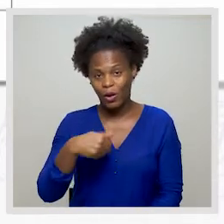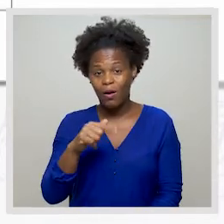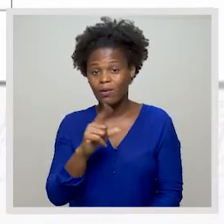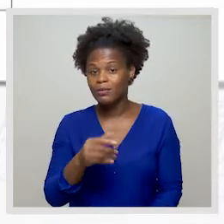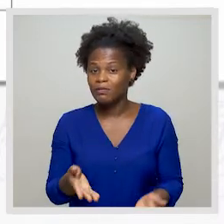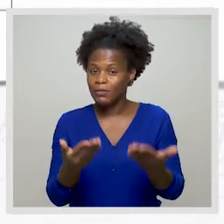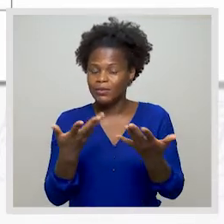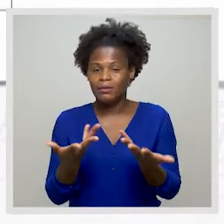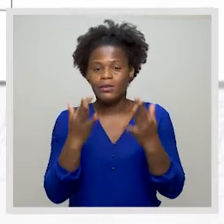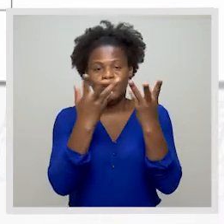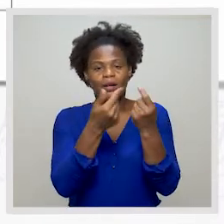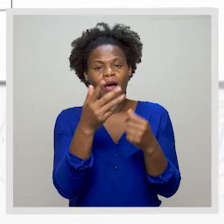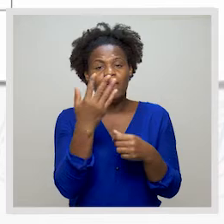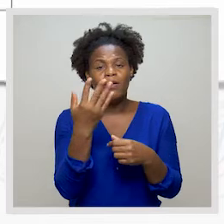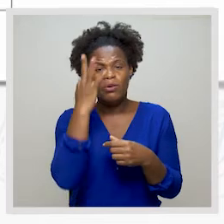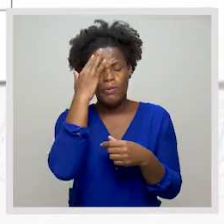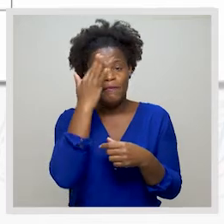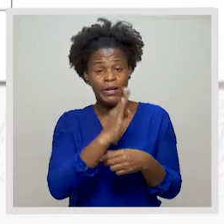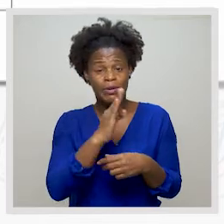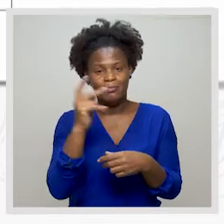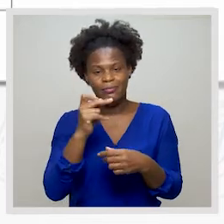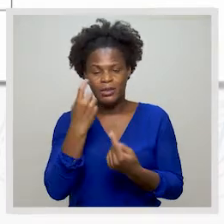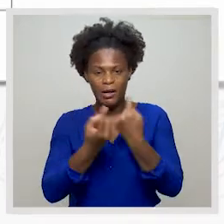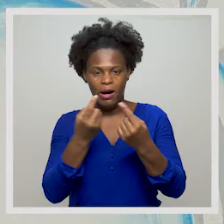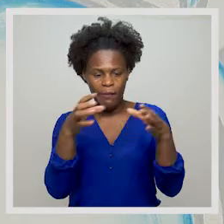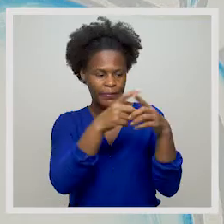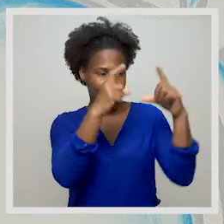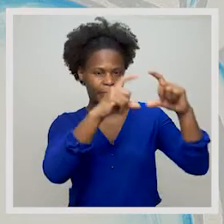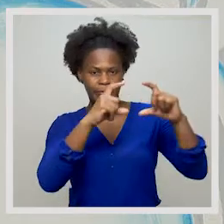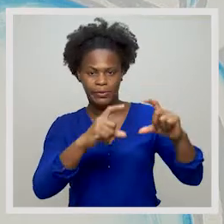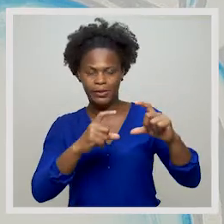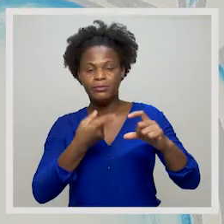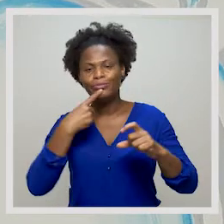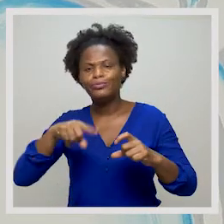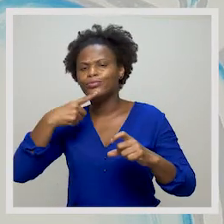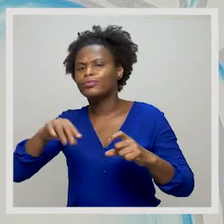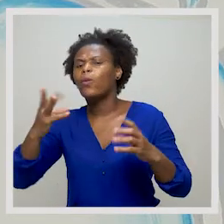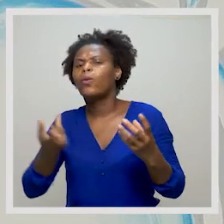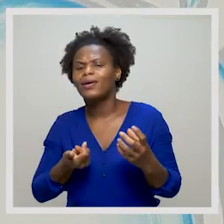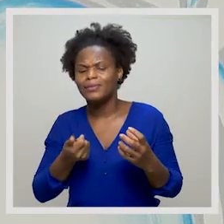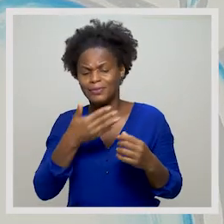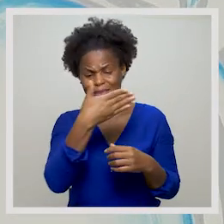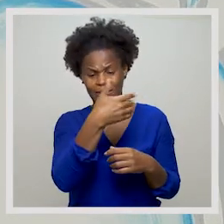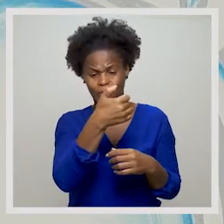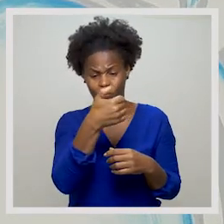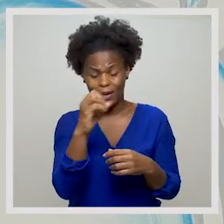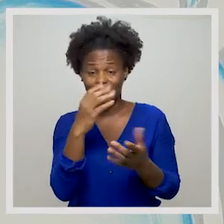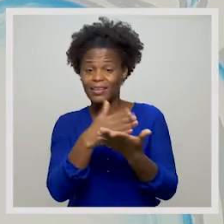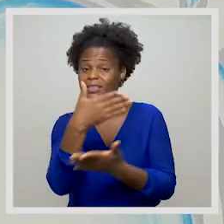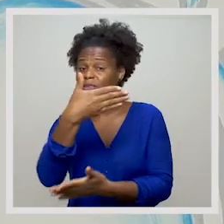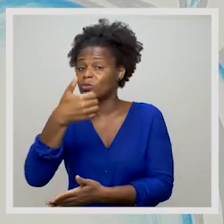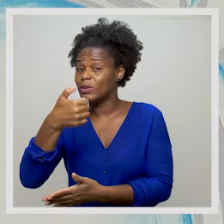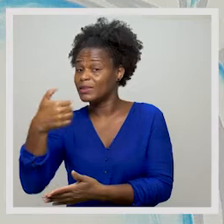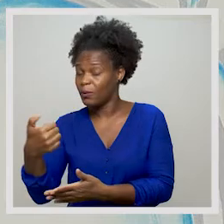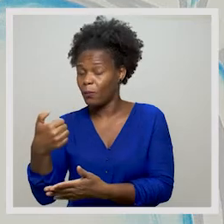nós vamos calcular a frequência de cada classe. Vou voltar para ver, por exemplo, de 150